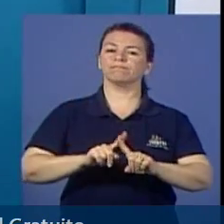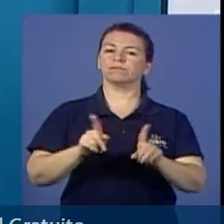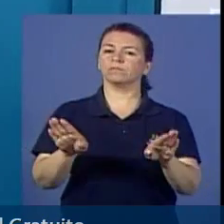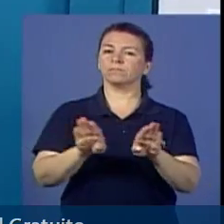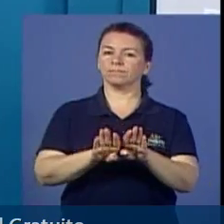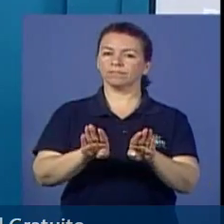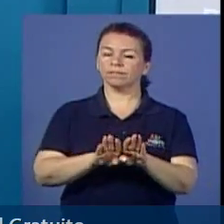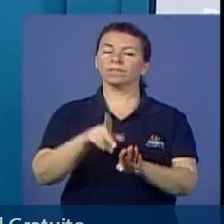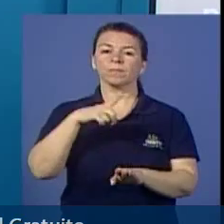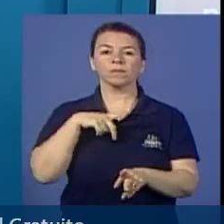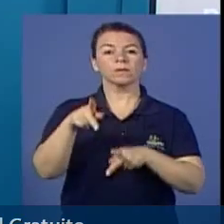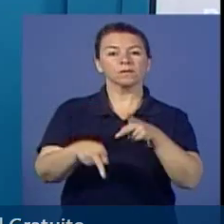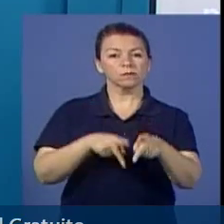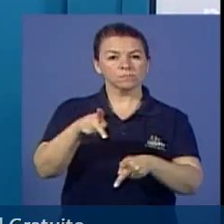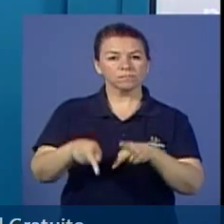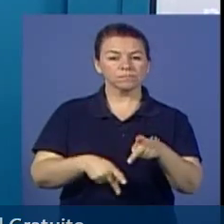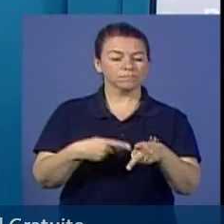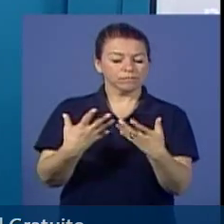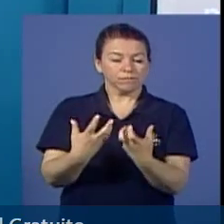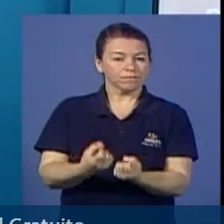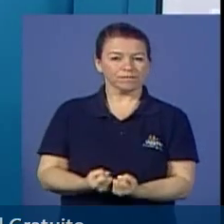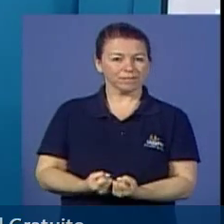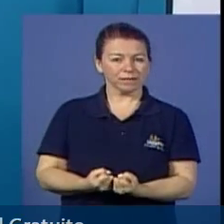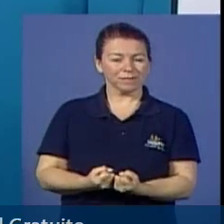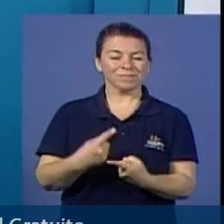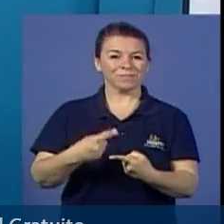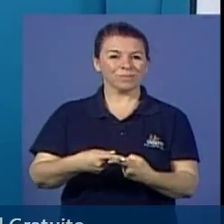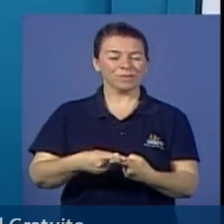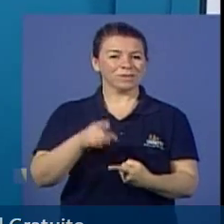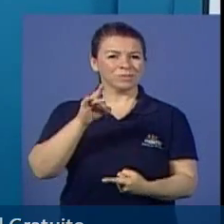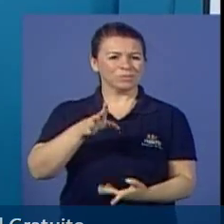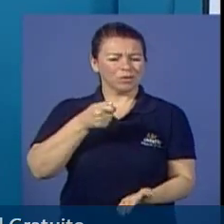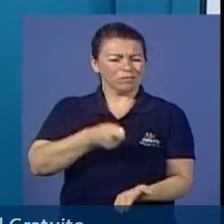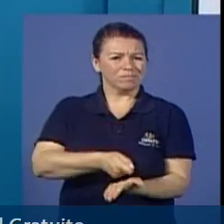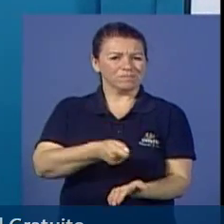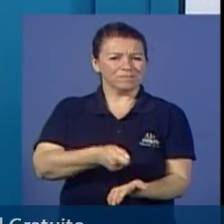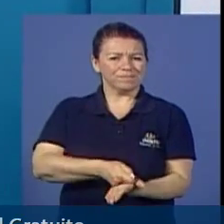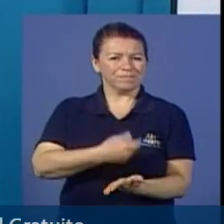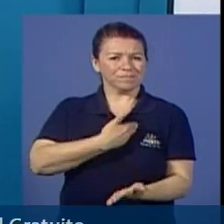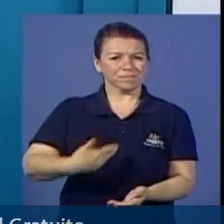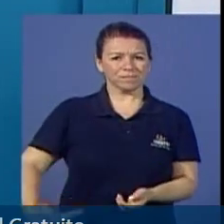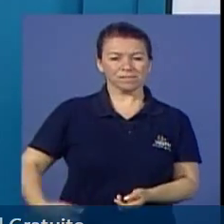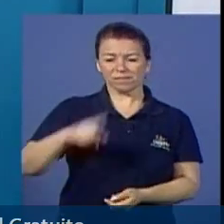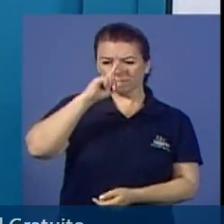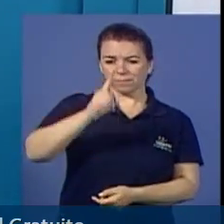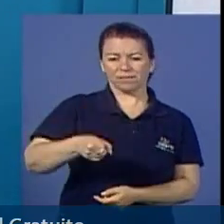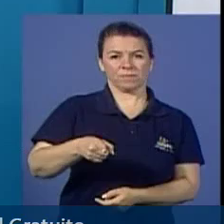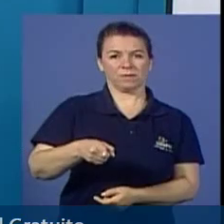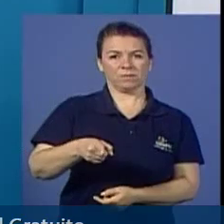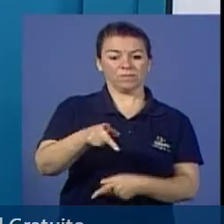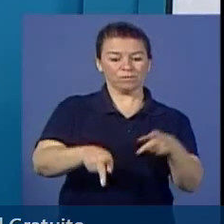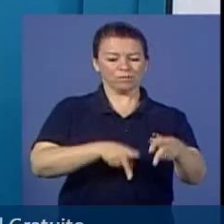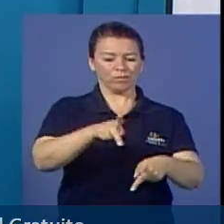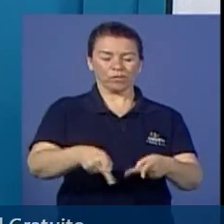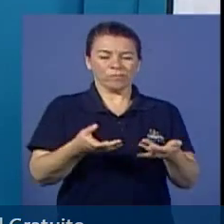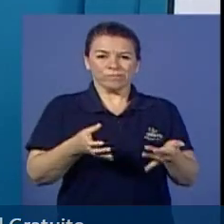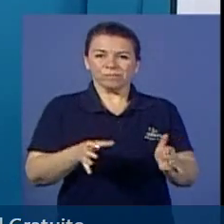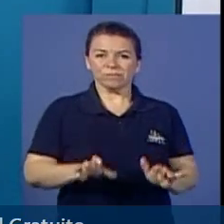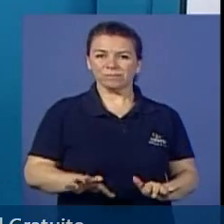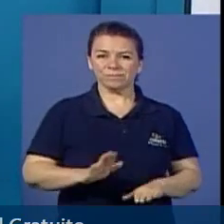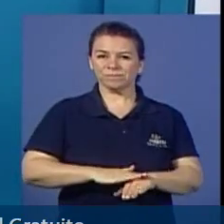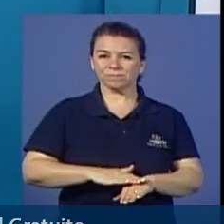nós temos o povo se negando a mais um dos autoritarismos do governo brasileiro. Isso você deve lembrar.